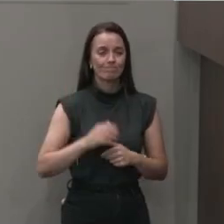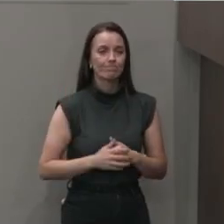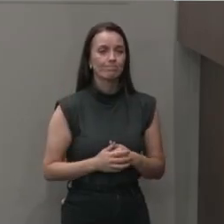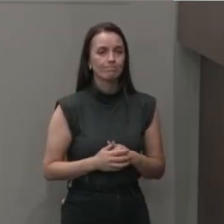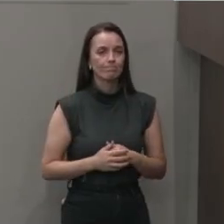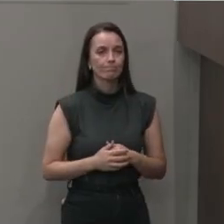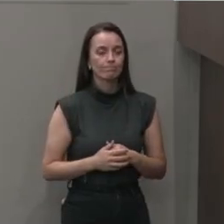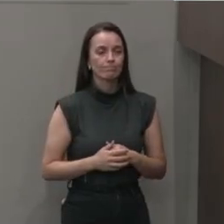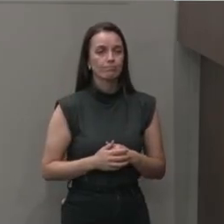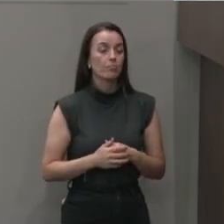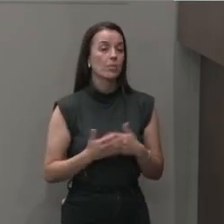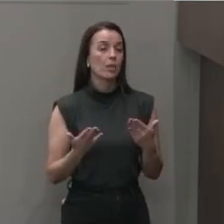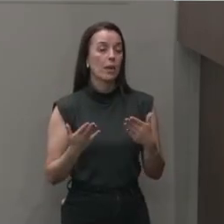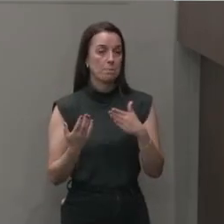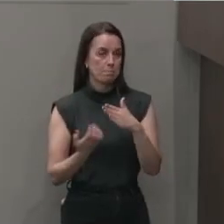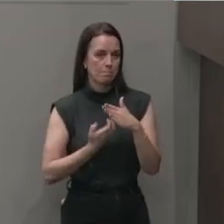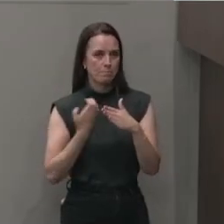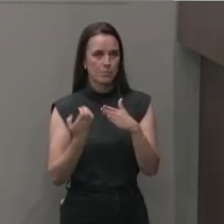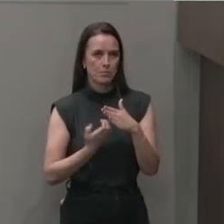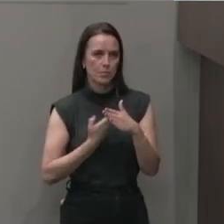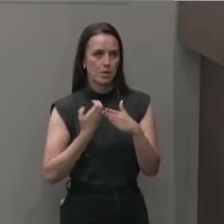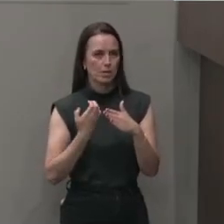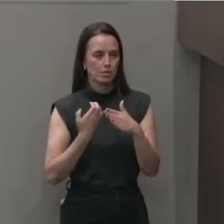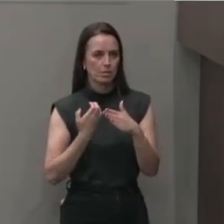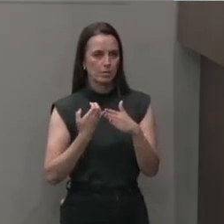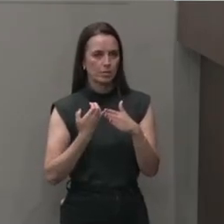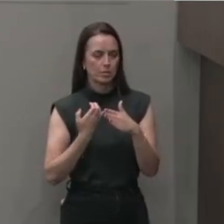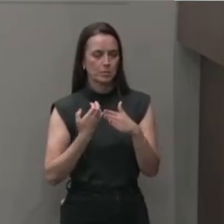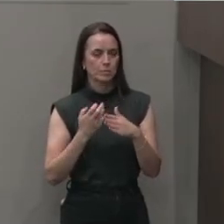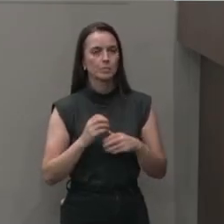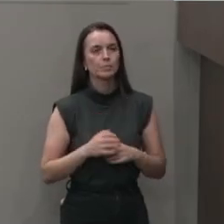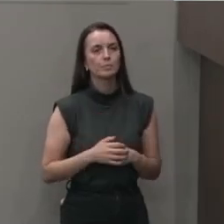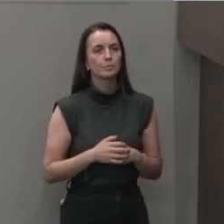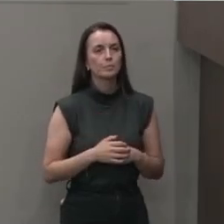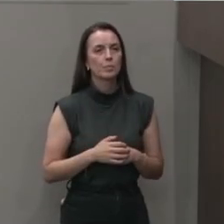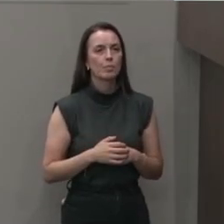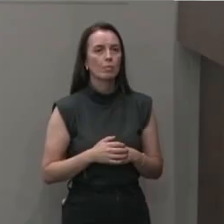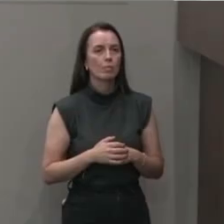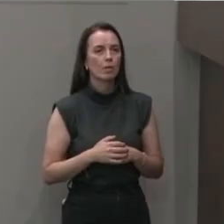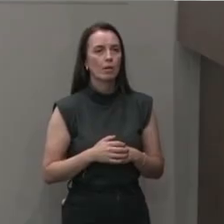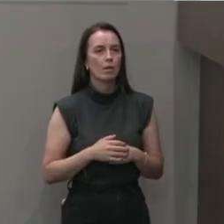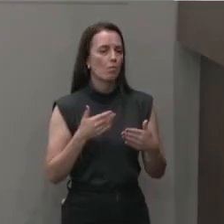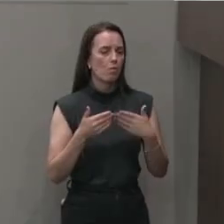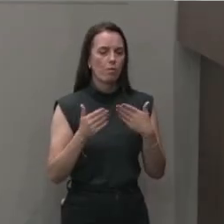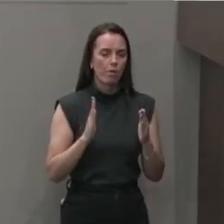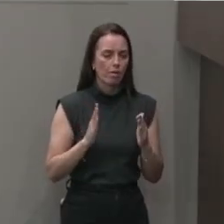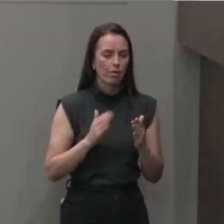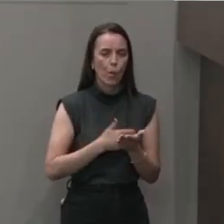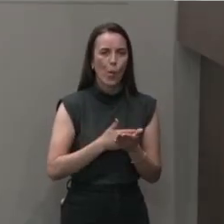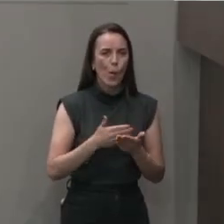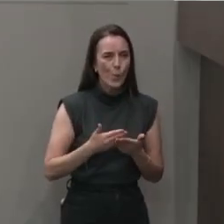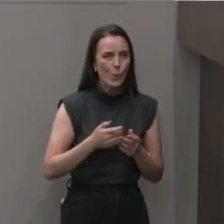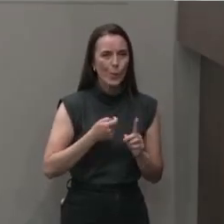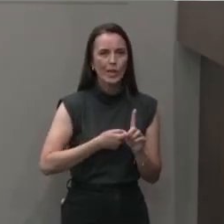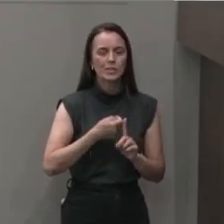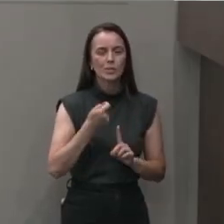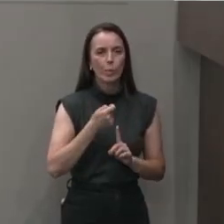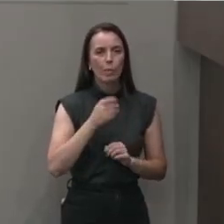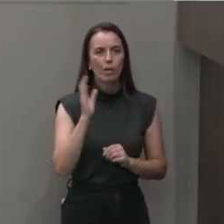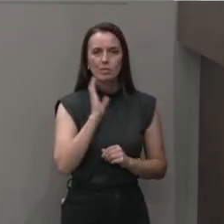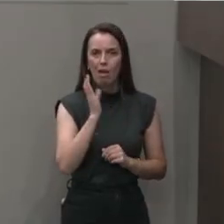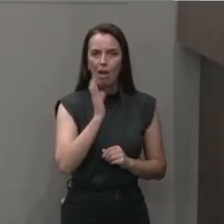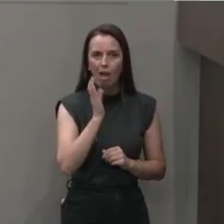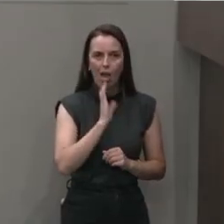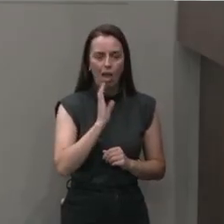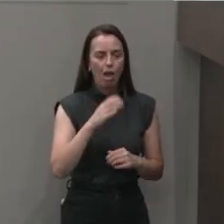empresário, ele já começa o mês correndo atrás da máquina. A gente está no país que tem a